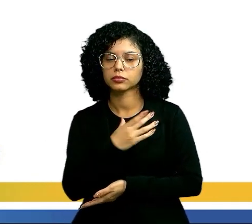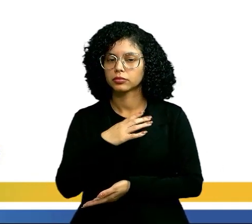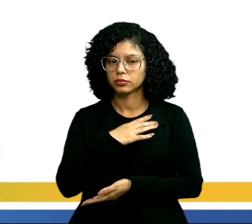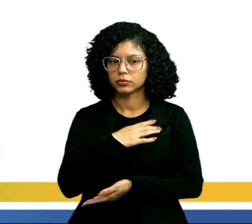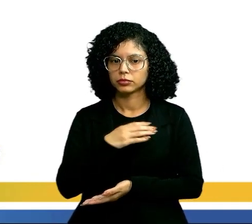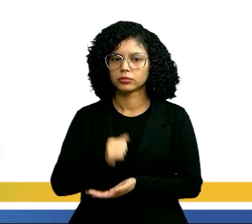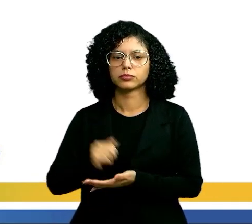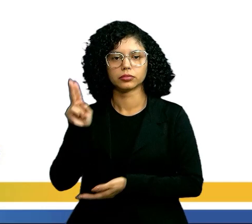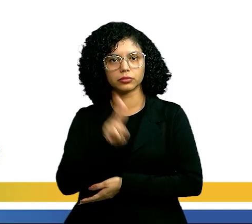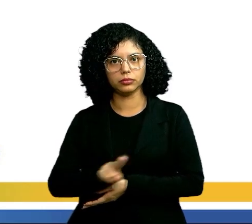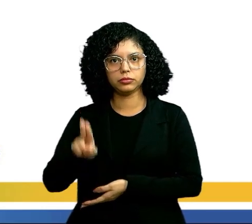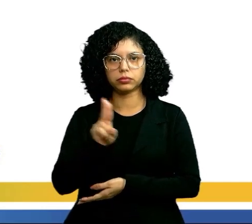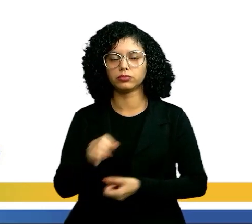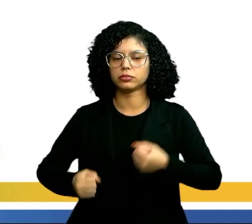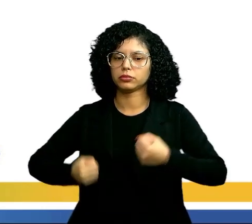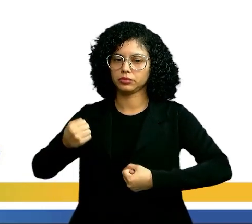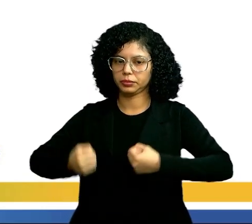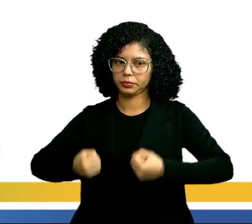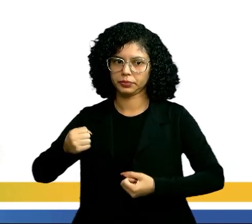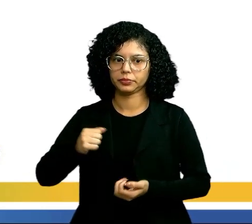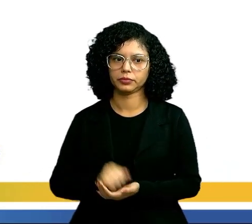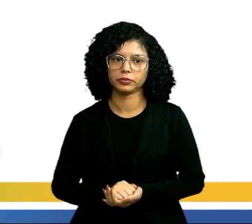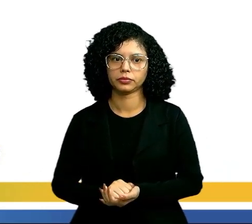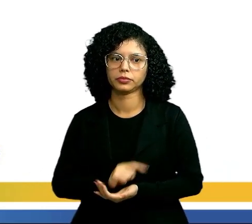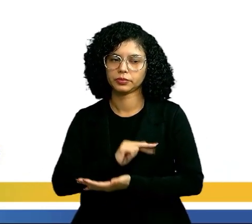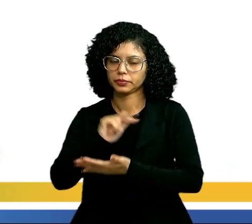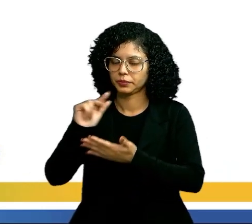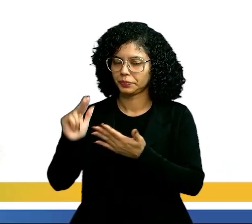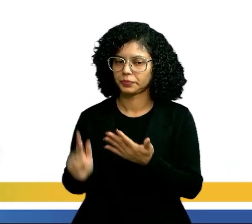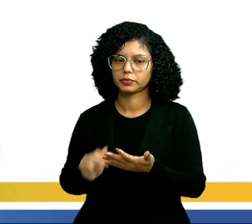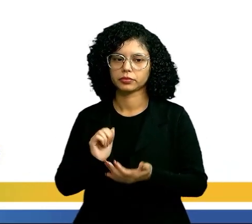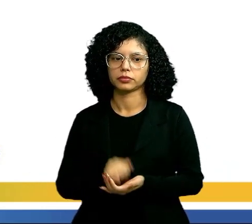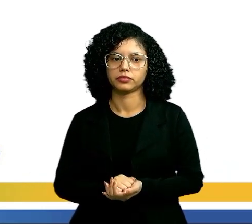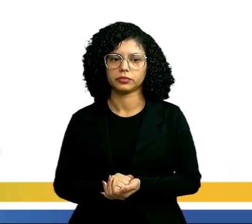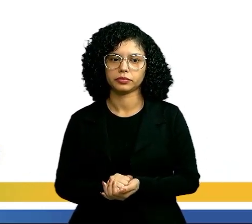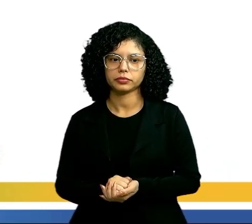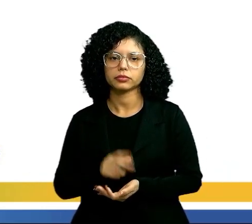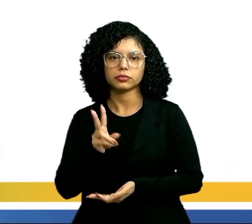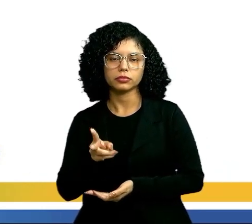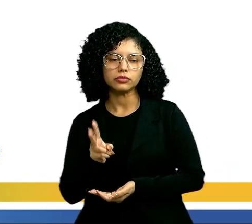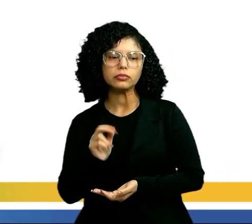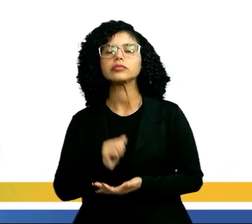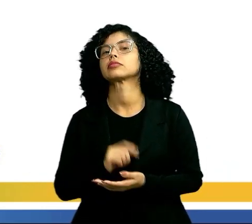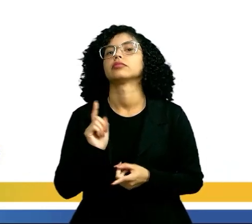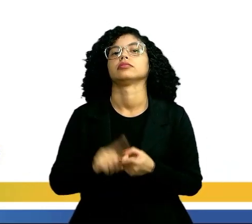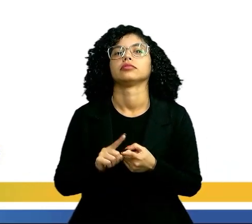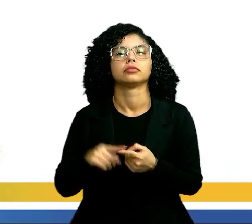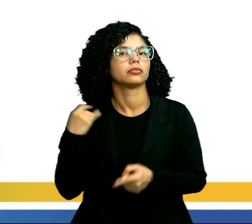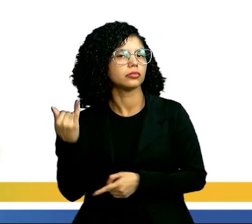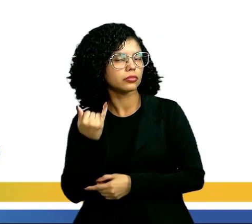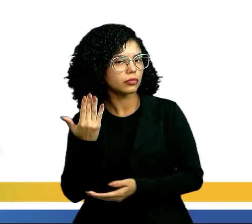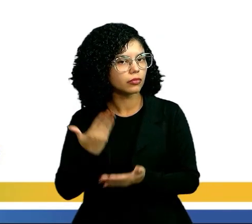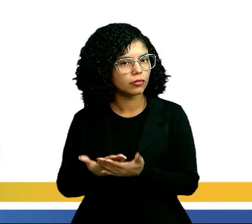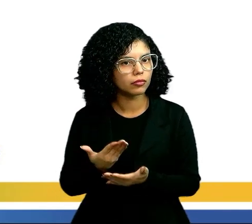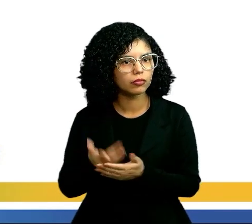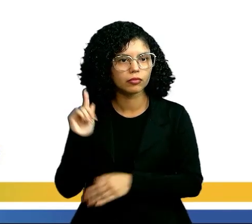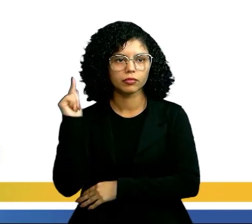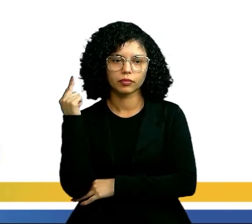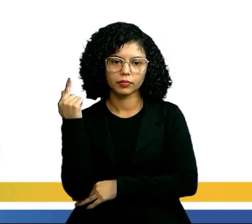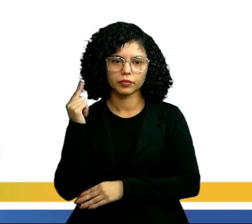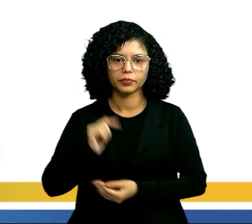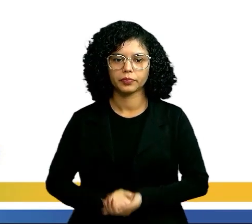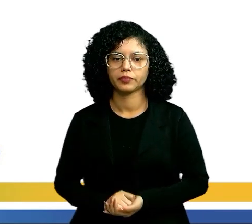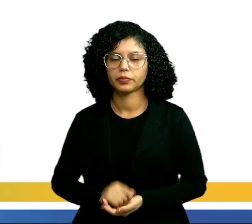gente utiliza os transportes, vê os transportes, usufrui deles o tempo inteiro. Mas por que isso é importante ser estudado na